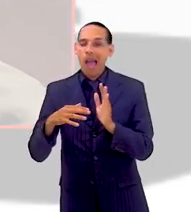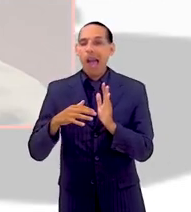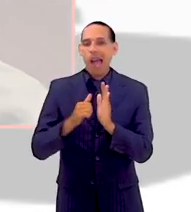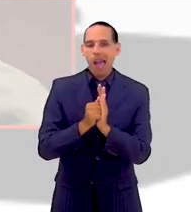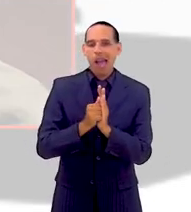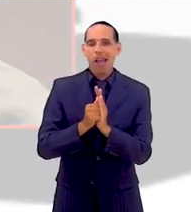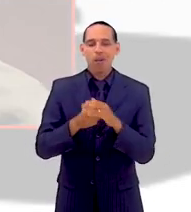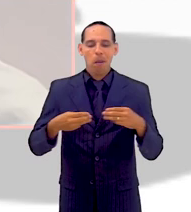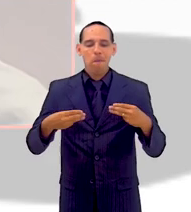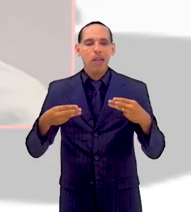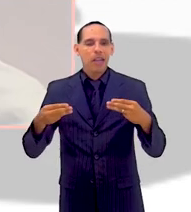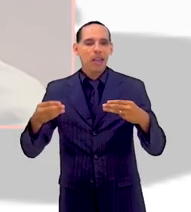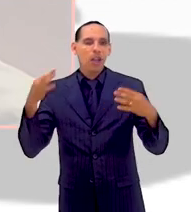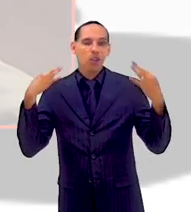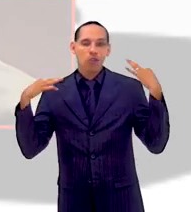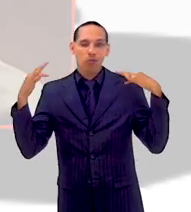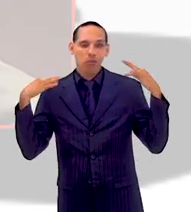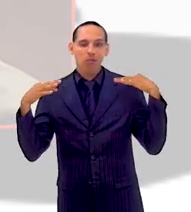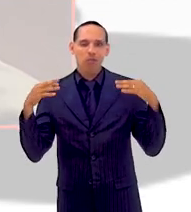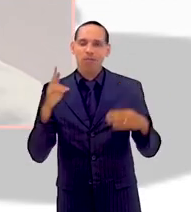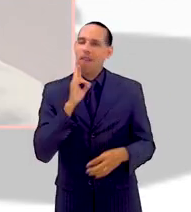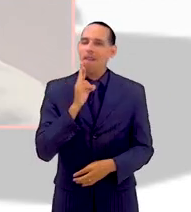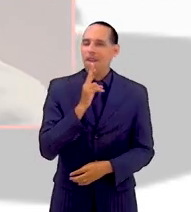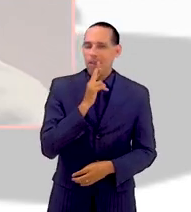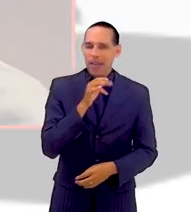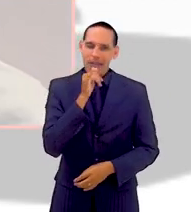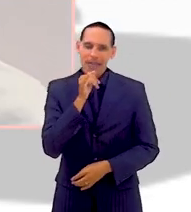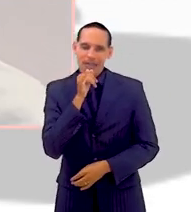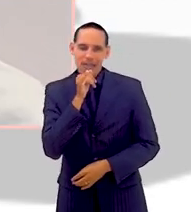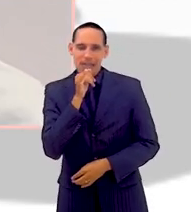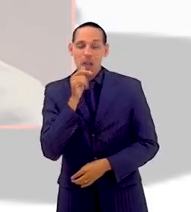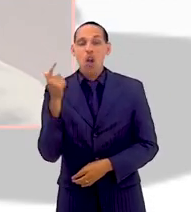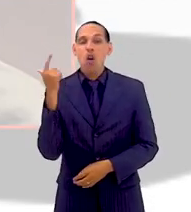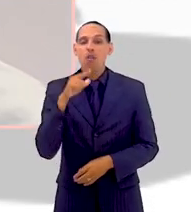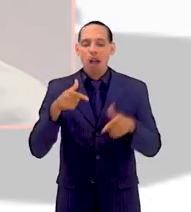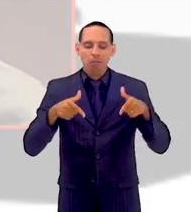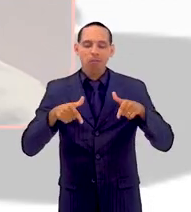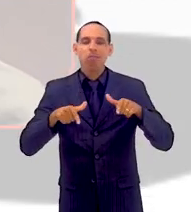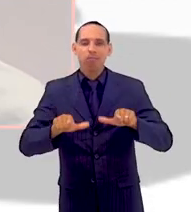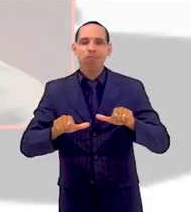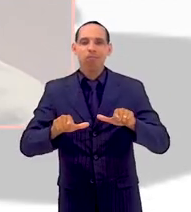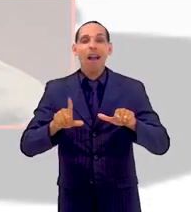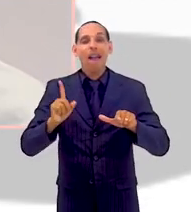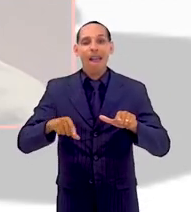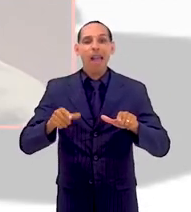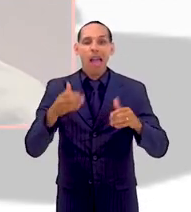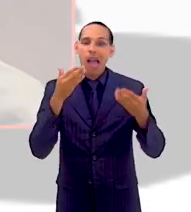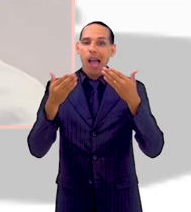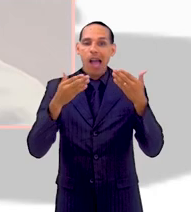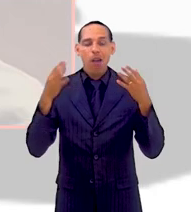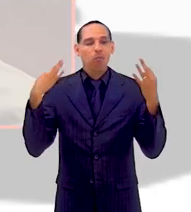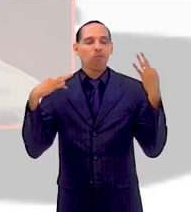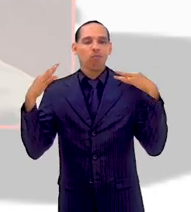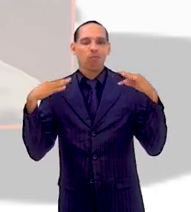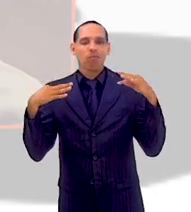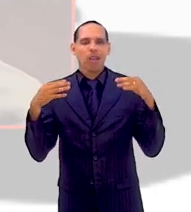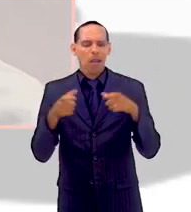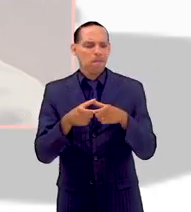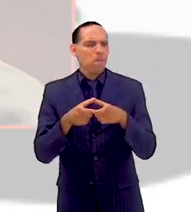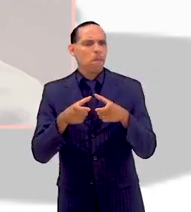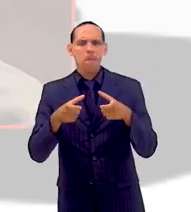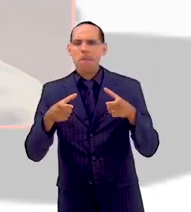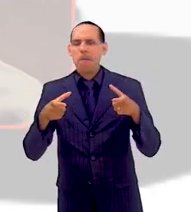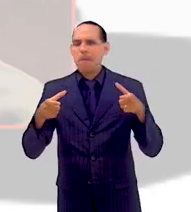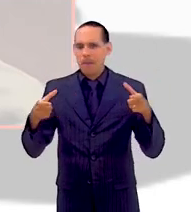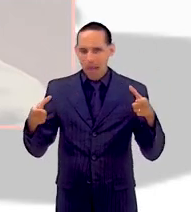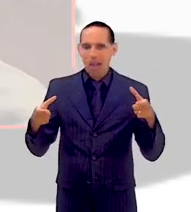cadastro do Ministério do Turismo e usufruem uma certificação de atendimento turístico. Grande parte dos restaurantes de